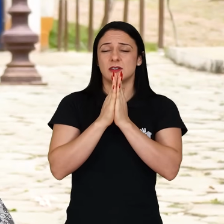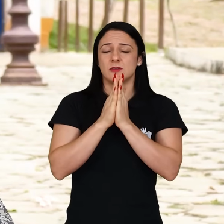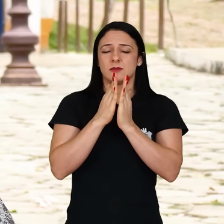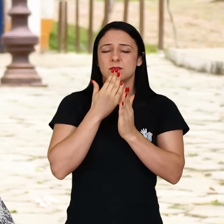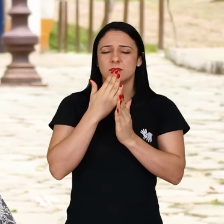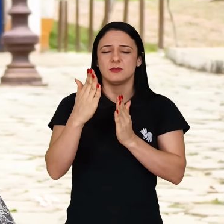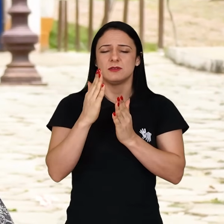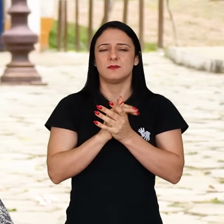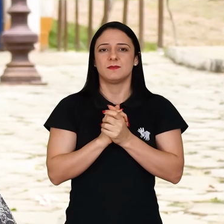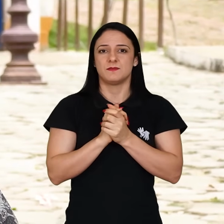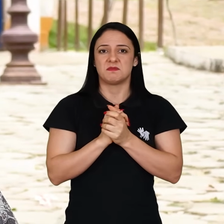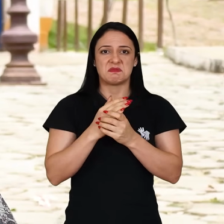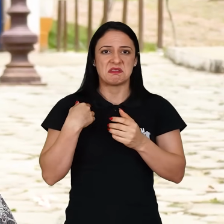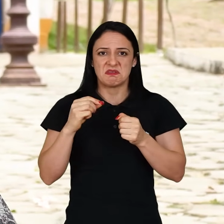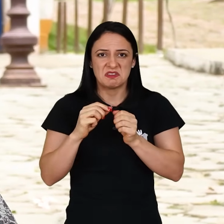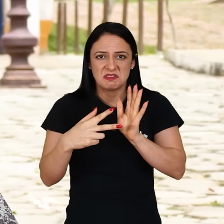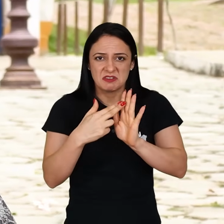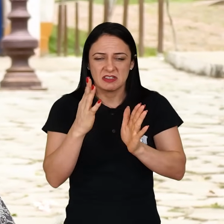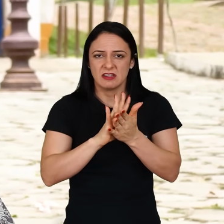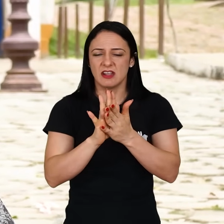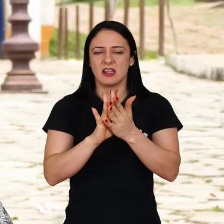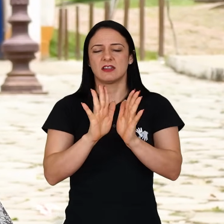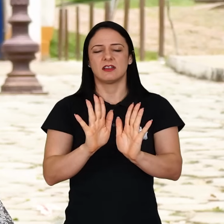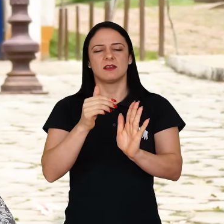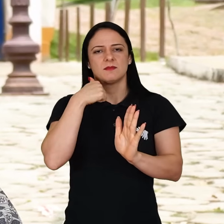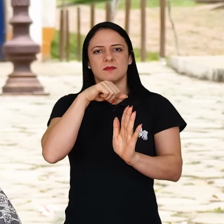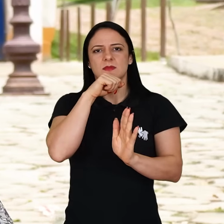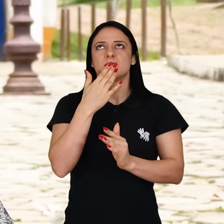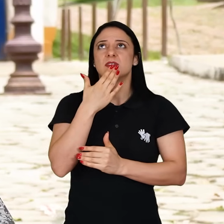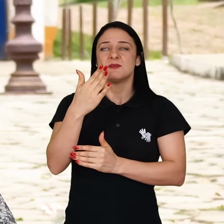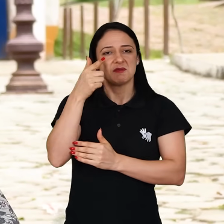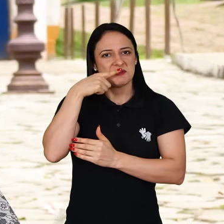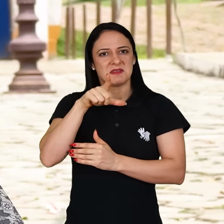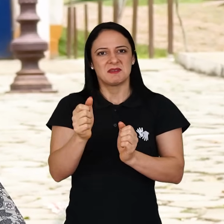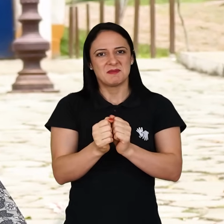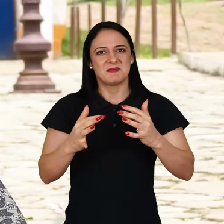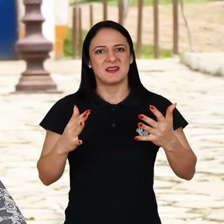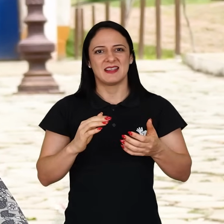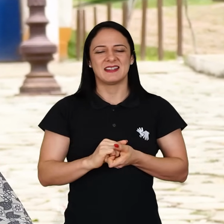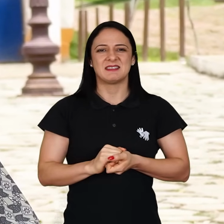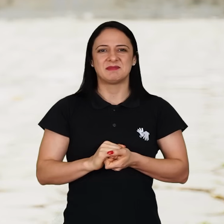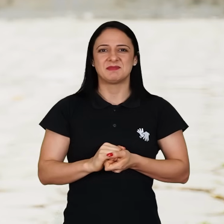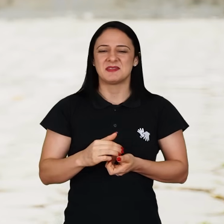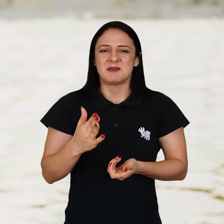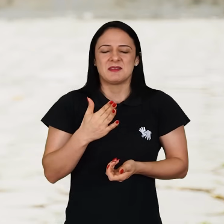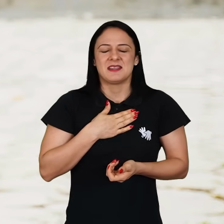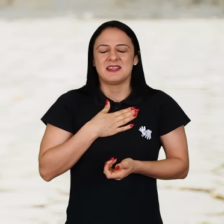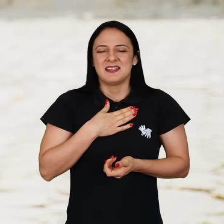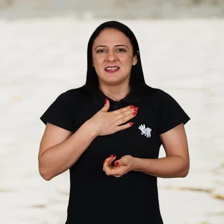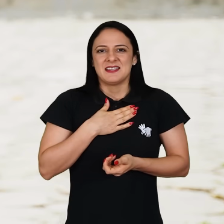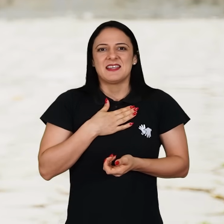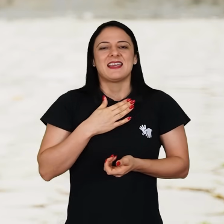sem operar, sem nada. A minha mãe pedindo e conseguiu essa graça. Para